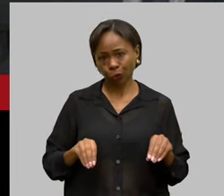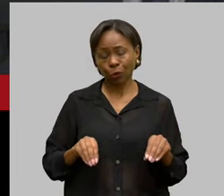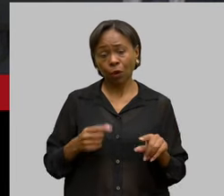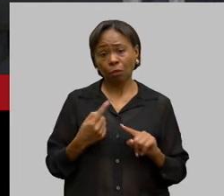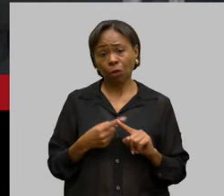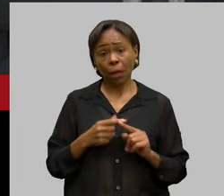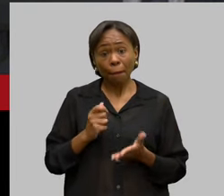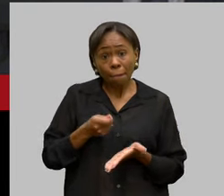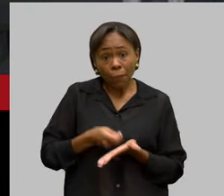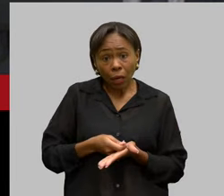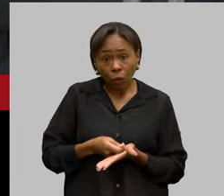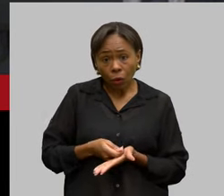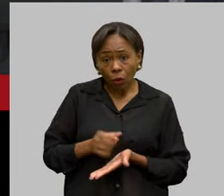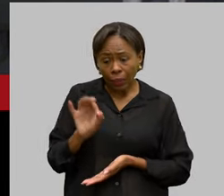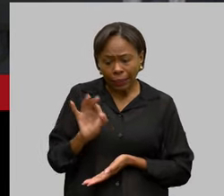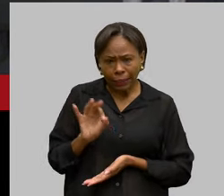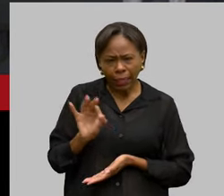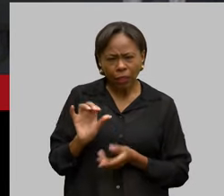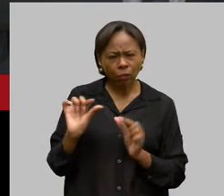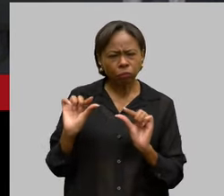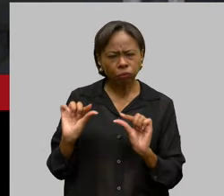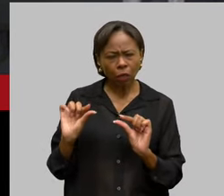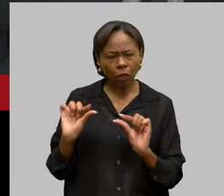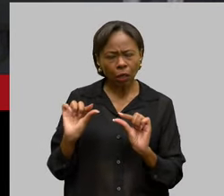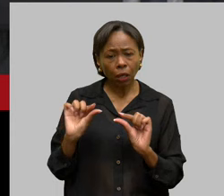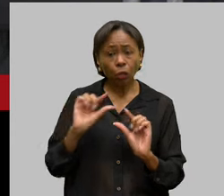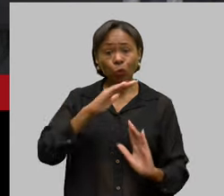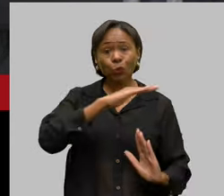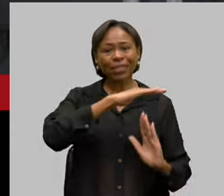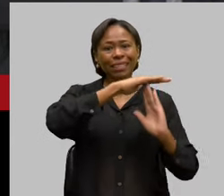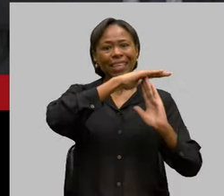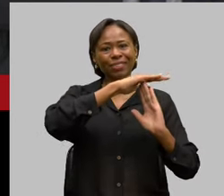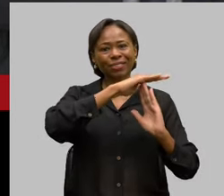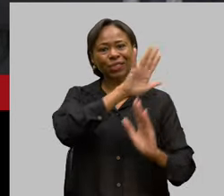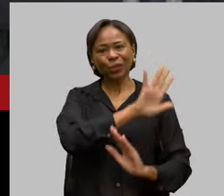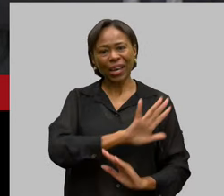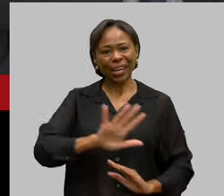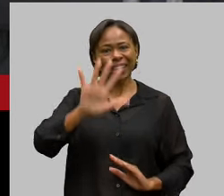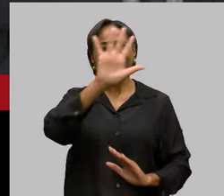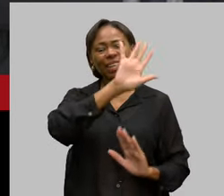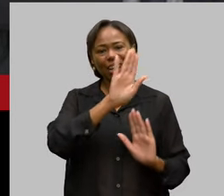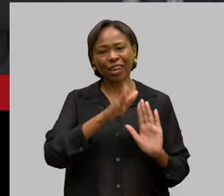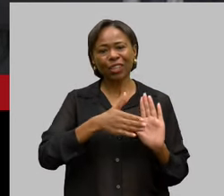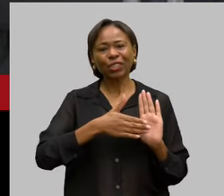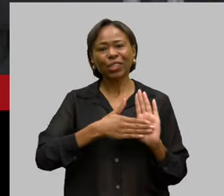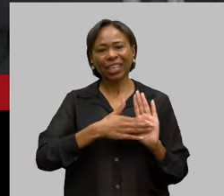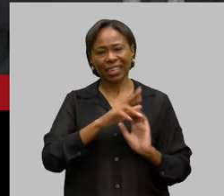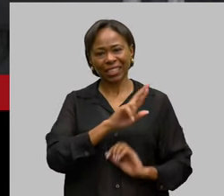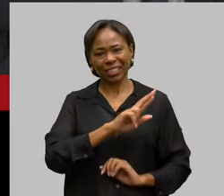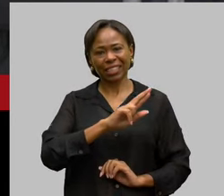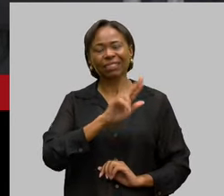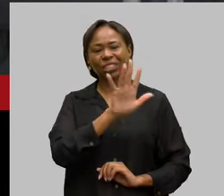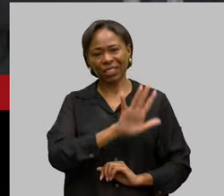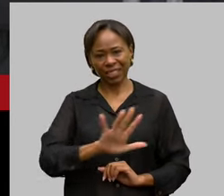baixo do teto do regime geral em alguns casos de um salário de outros de dois e